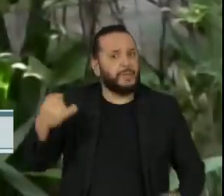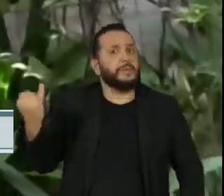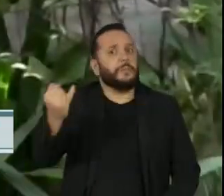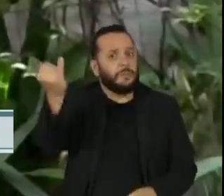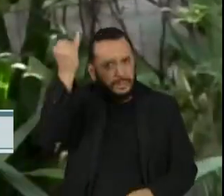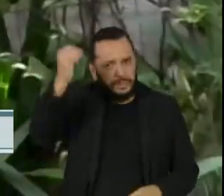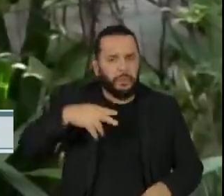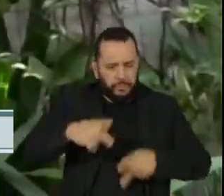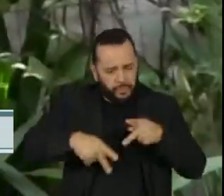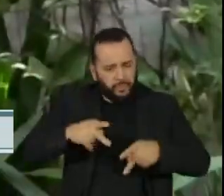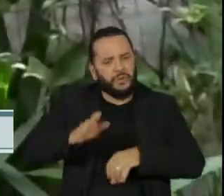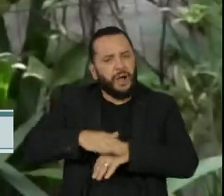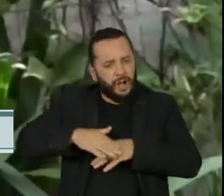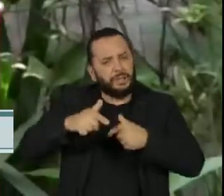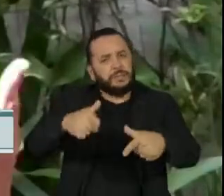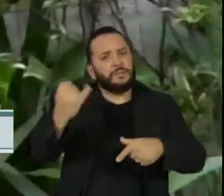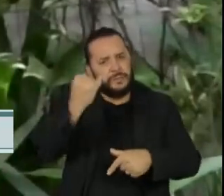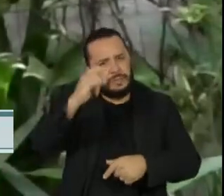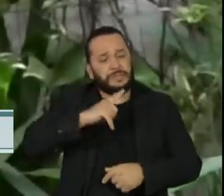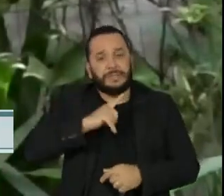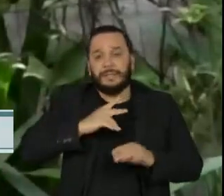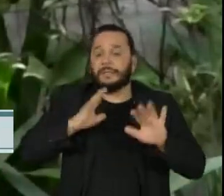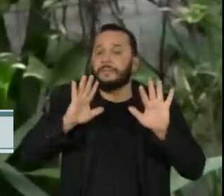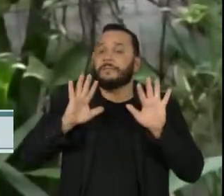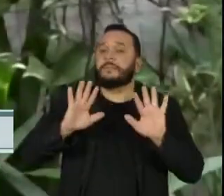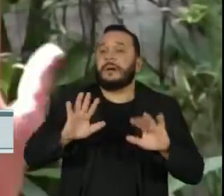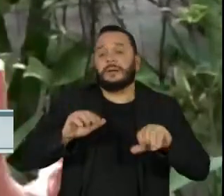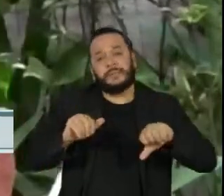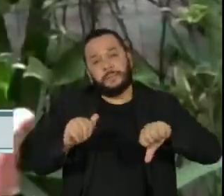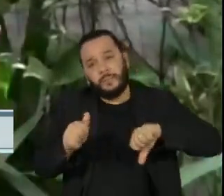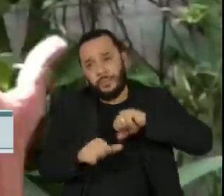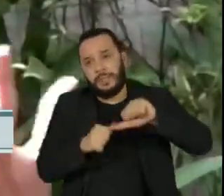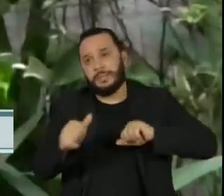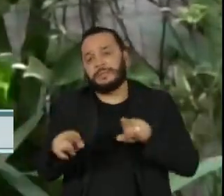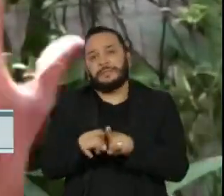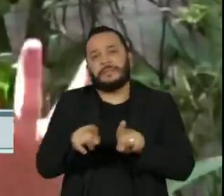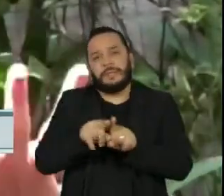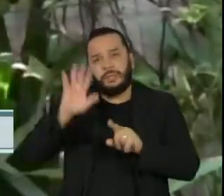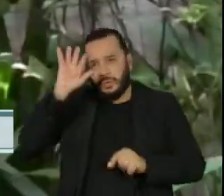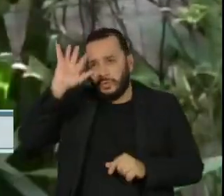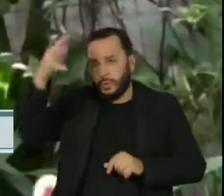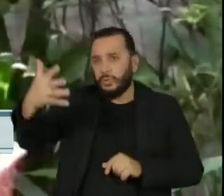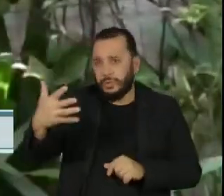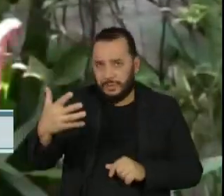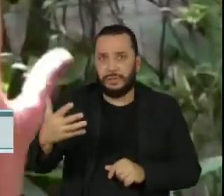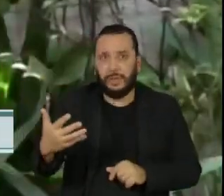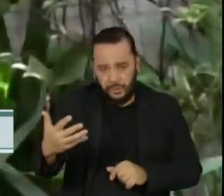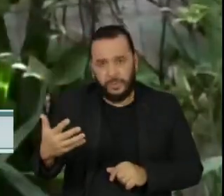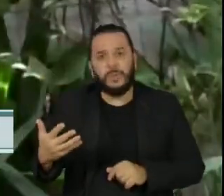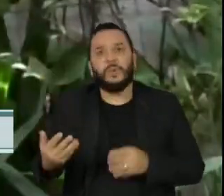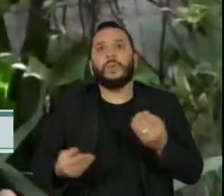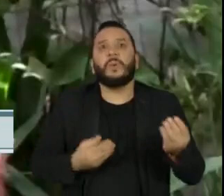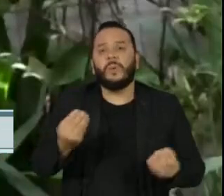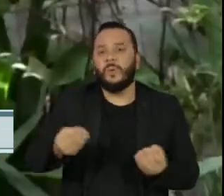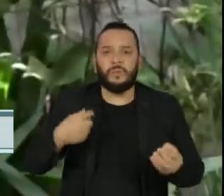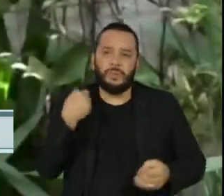sociedade civil, a gente sabe que essas mudanças, essas soluções efetivas e mais abrangentes, a gente